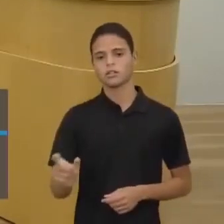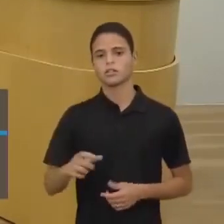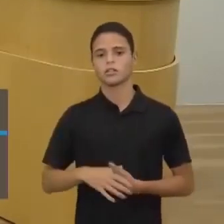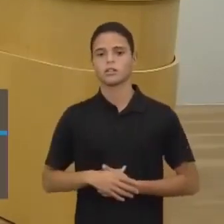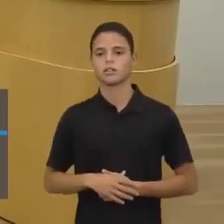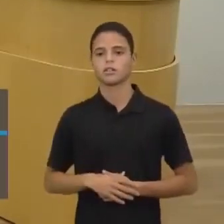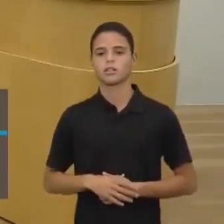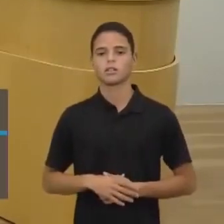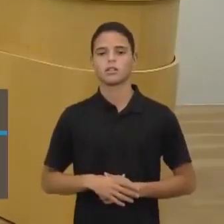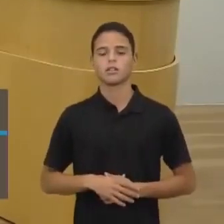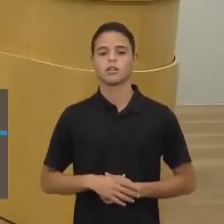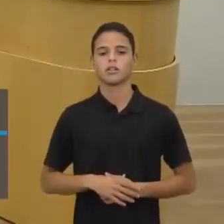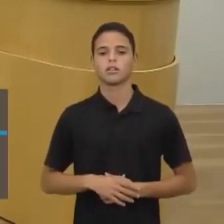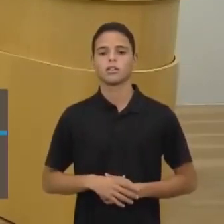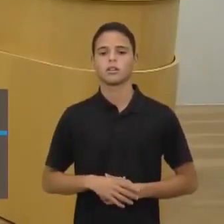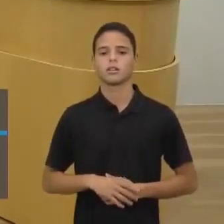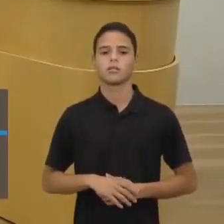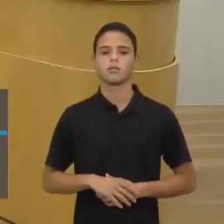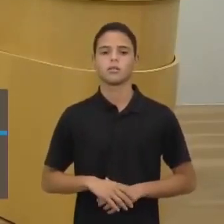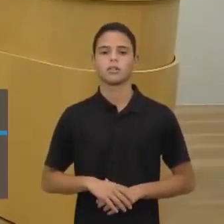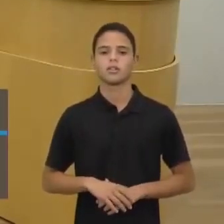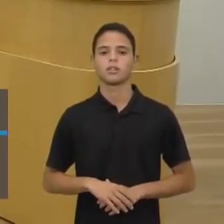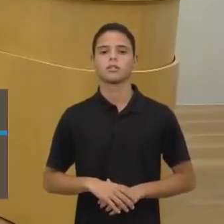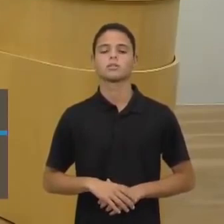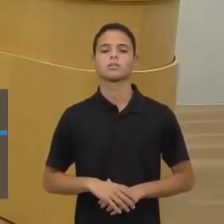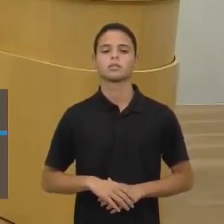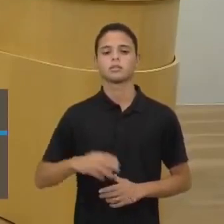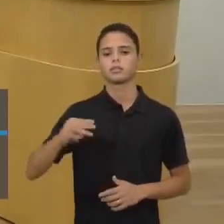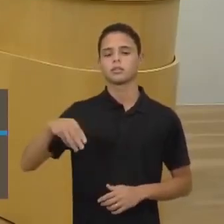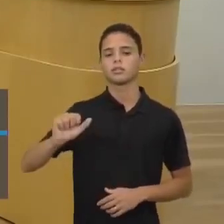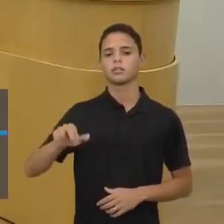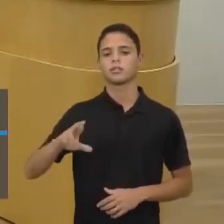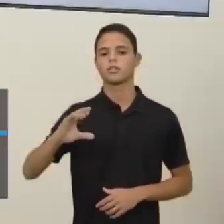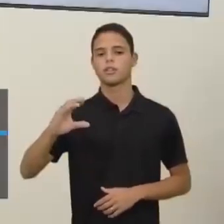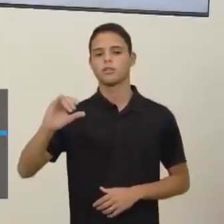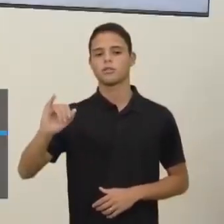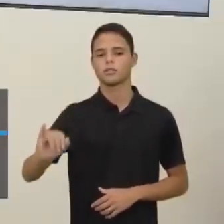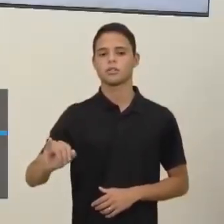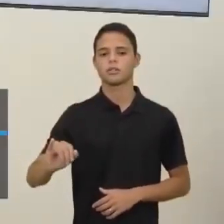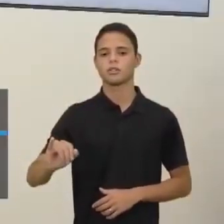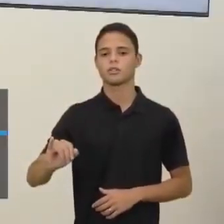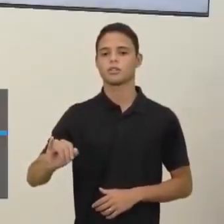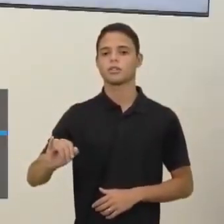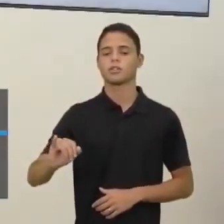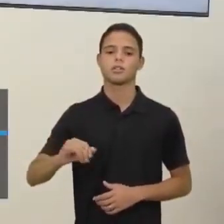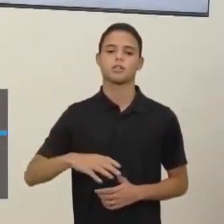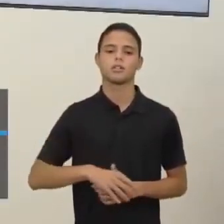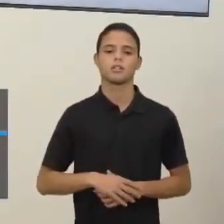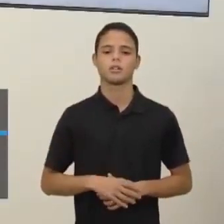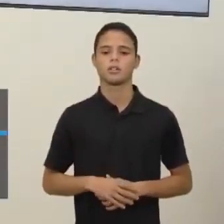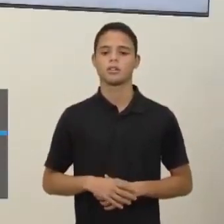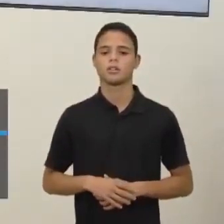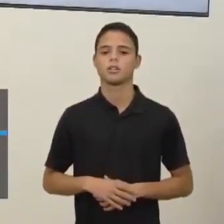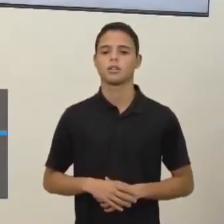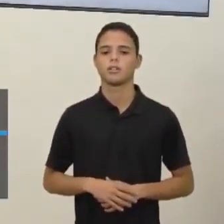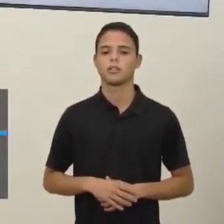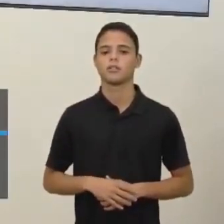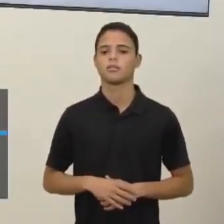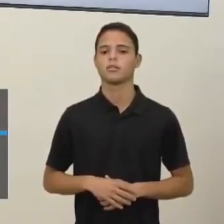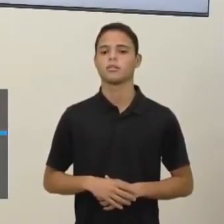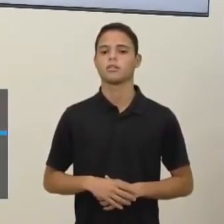nuit, quando você vai se despedir e falar o tchau. Merci. O que significa merci?